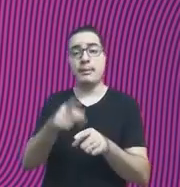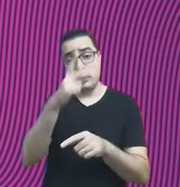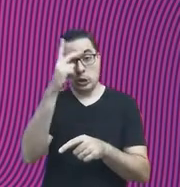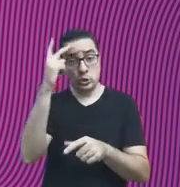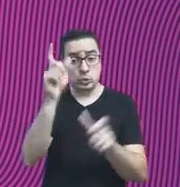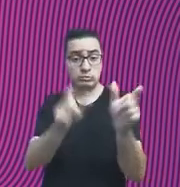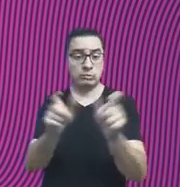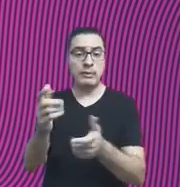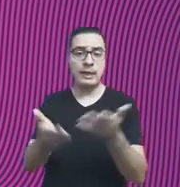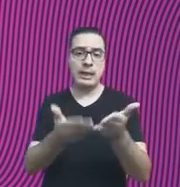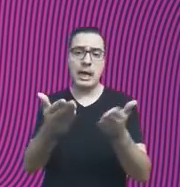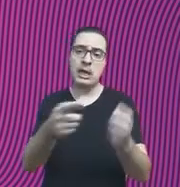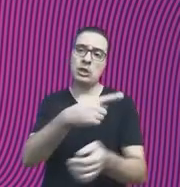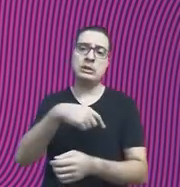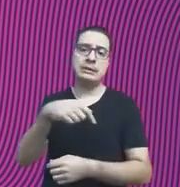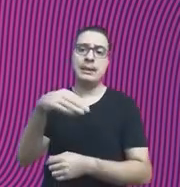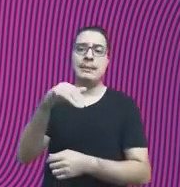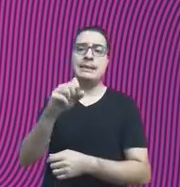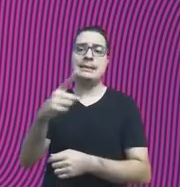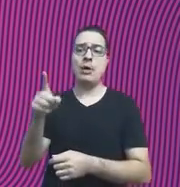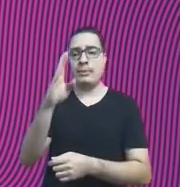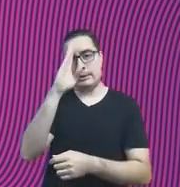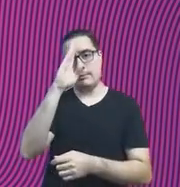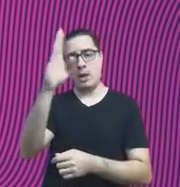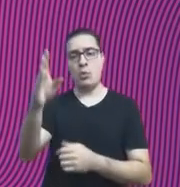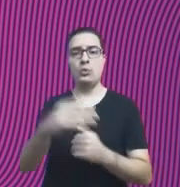missão principal.